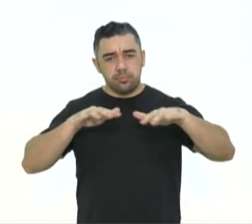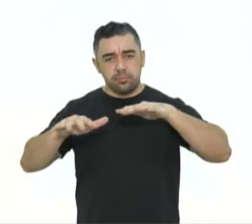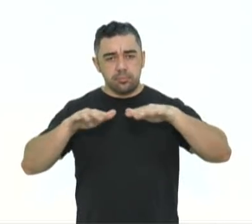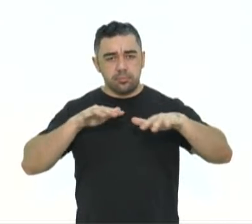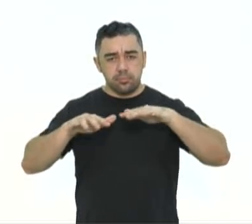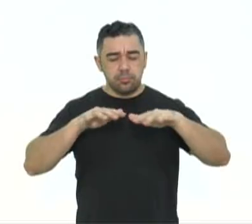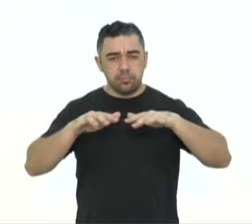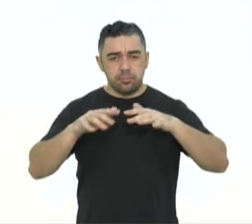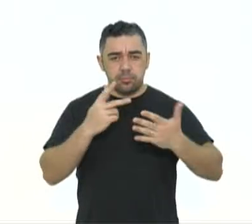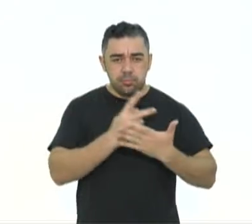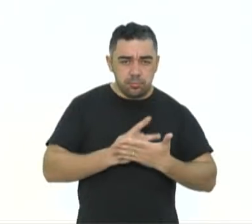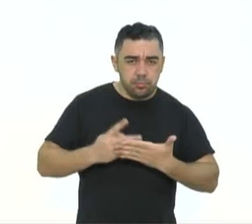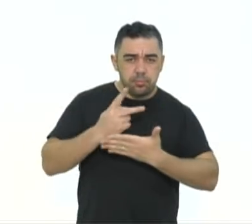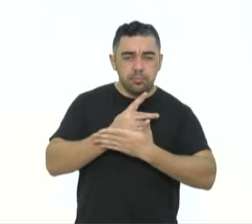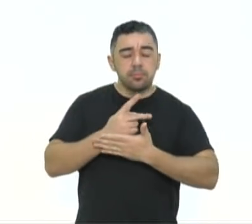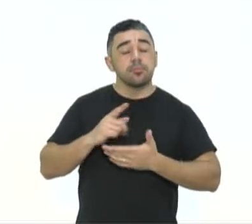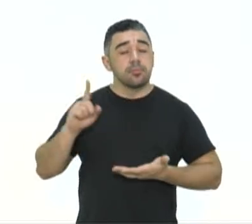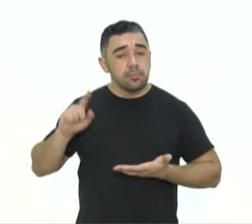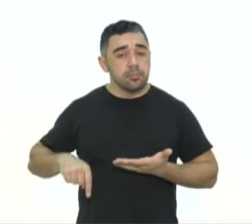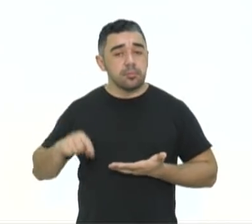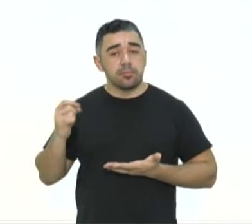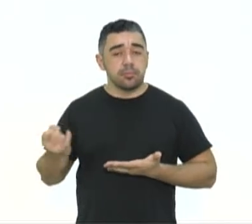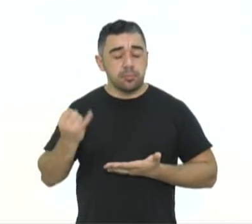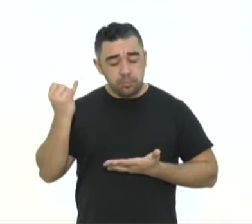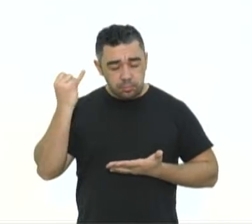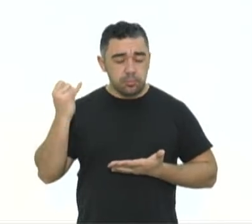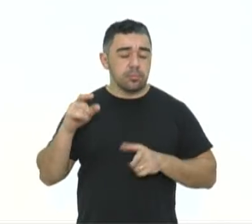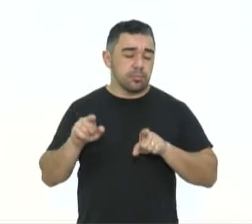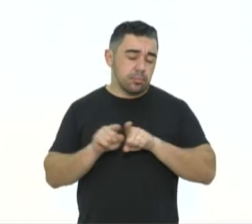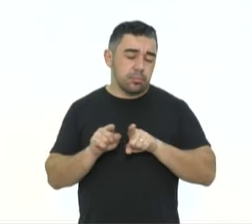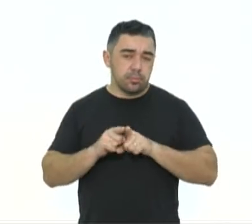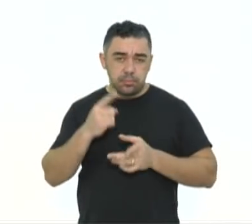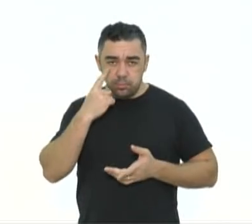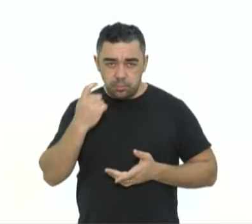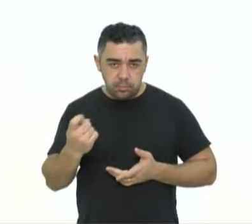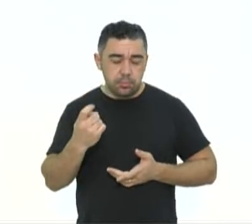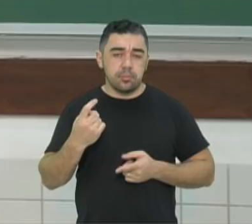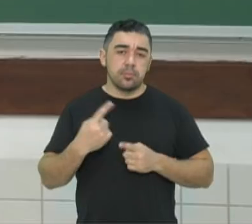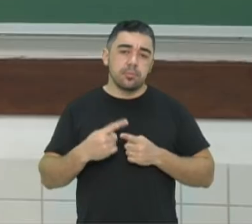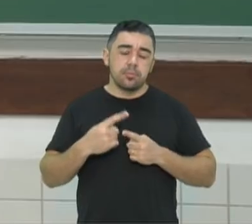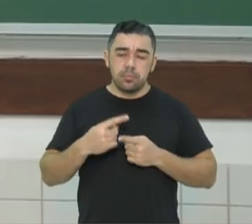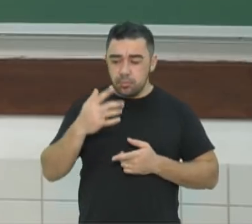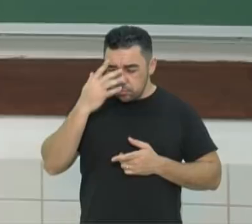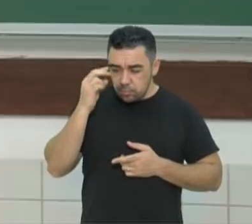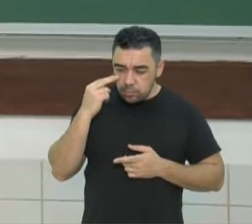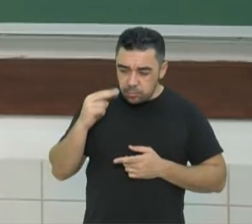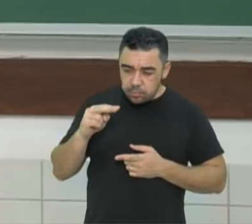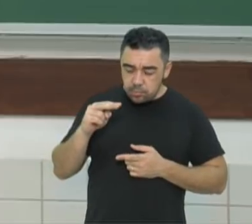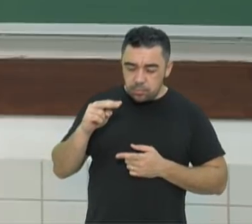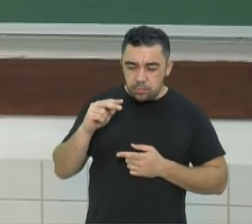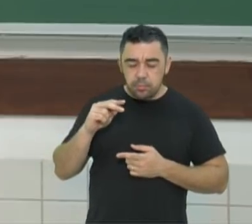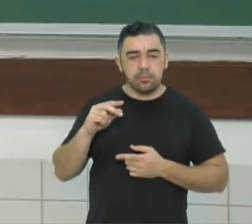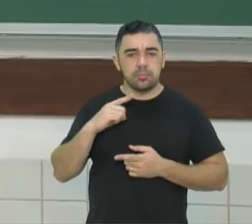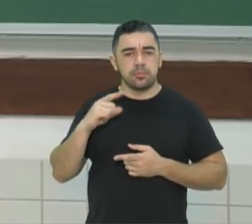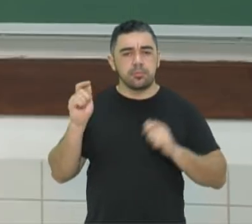ele, inclusive, se tornou muito importante e chamou muita atenção das pessoas, porque as pessoas podiam ver ele